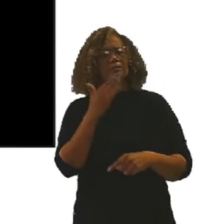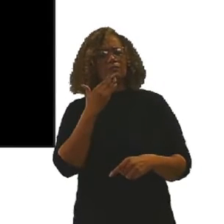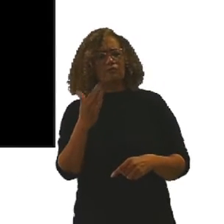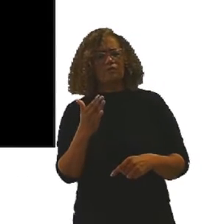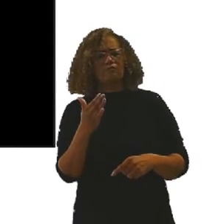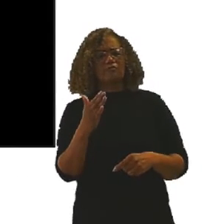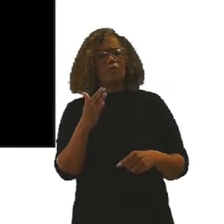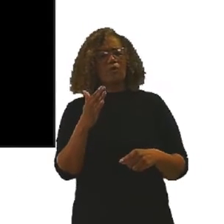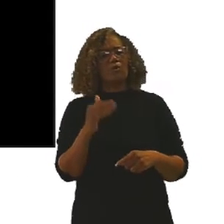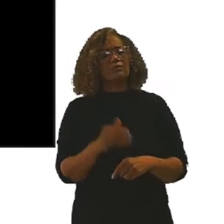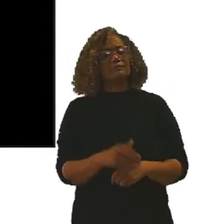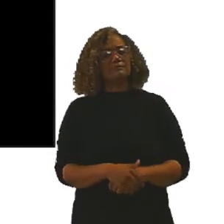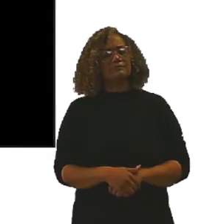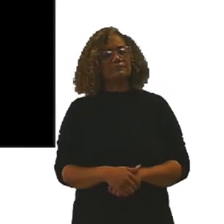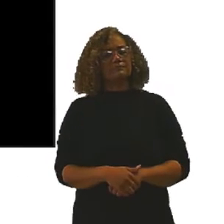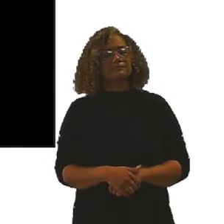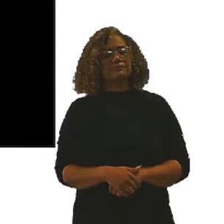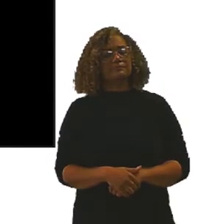próximo slide. Obrigada.